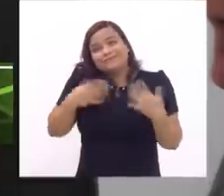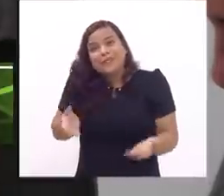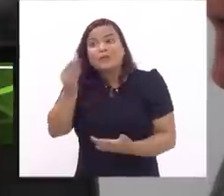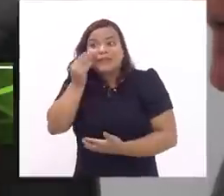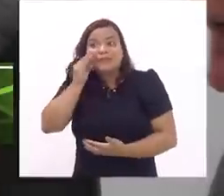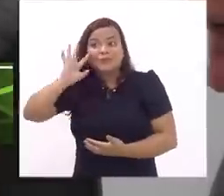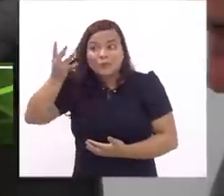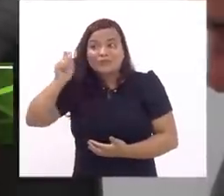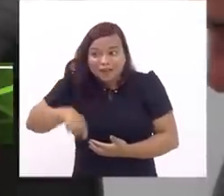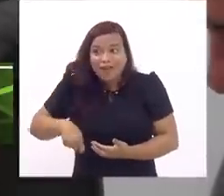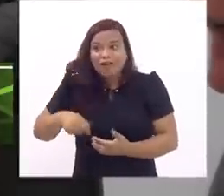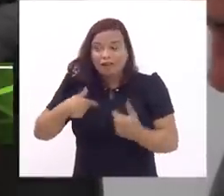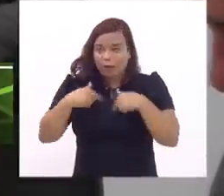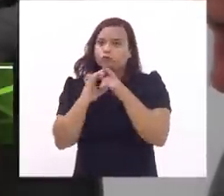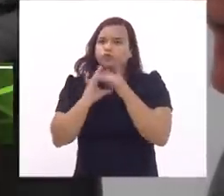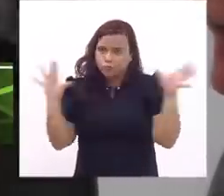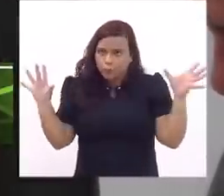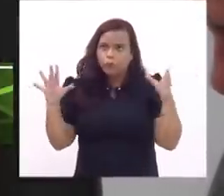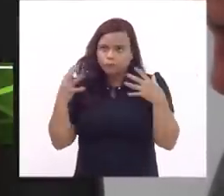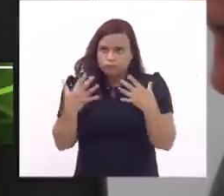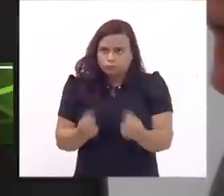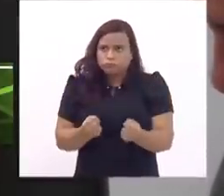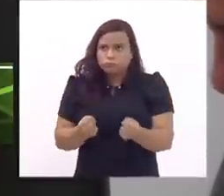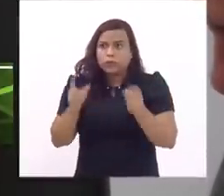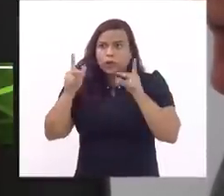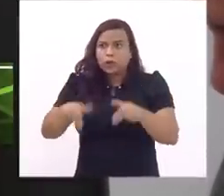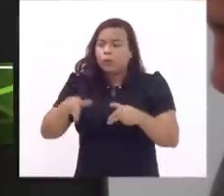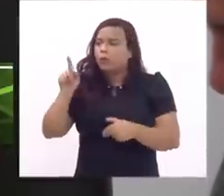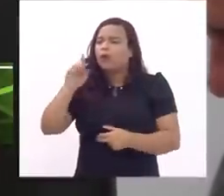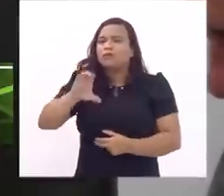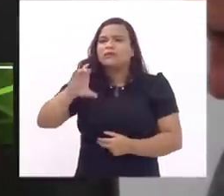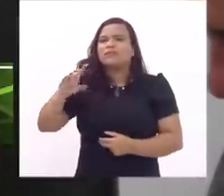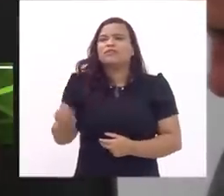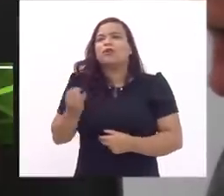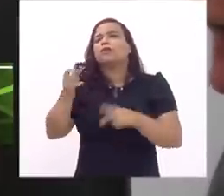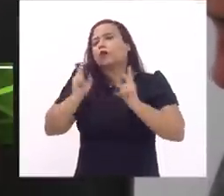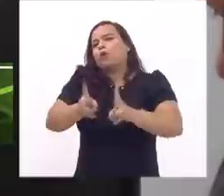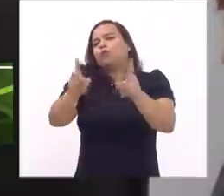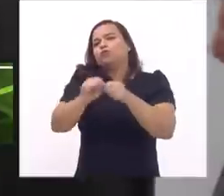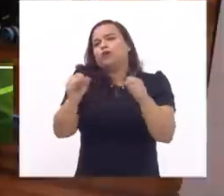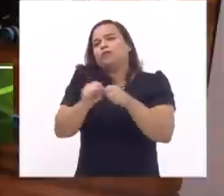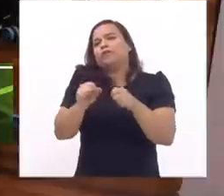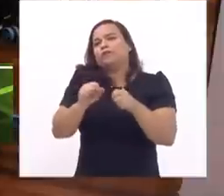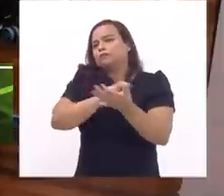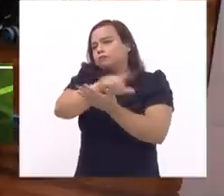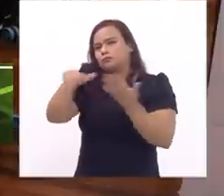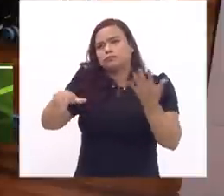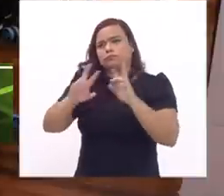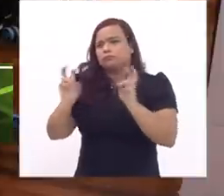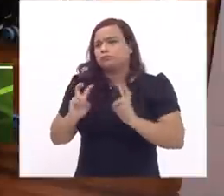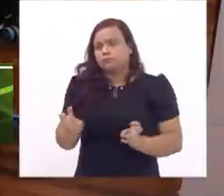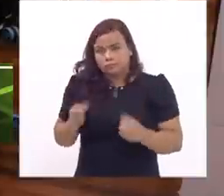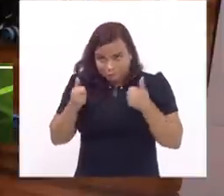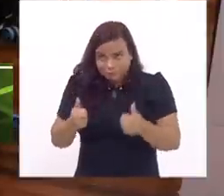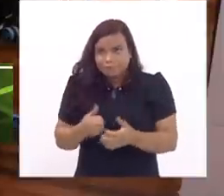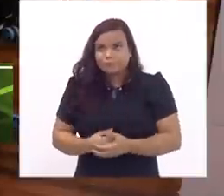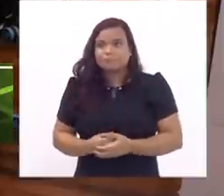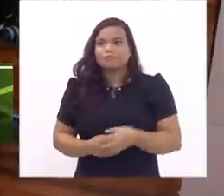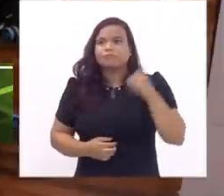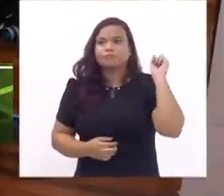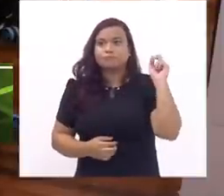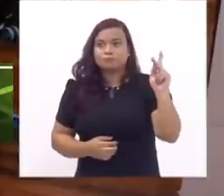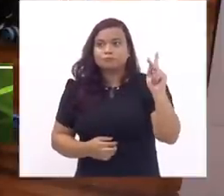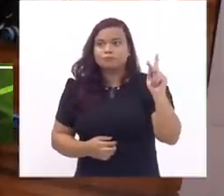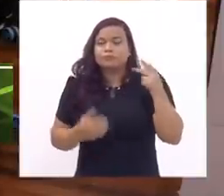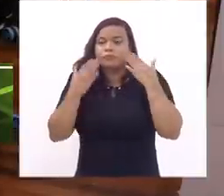uma solução e eu me coloco à disposição de Vossa Excelência, como fiz na CCJ e como vou continuar fazendo com as demais matérias. Presidente, combina isso. Presidente, só destacando o papel que